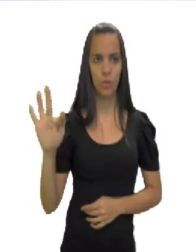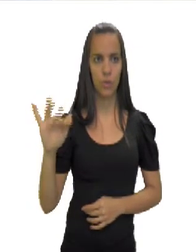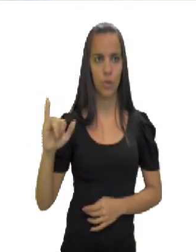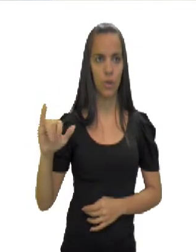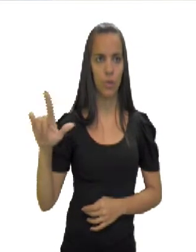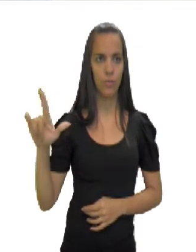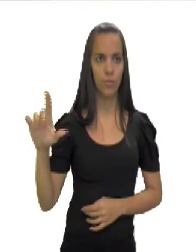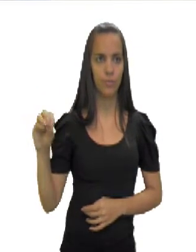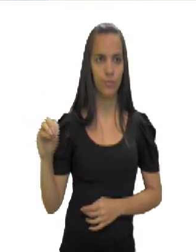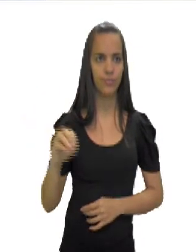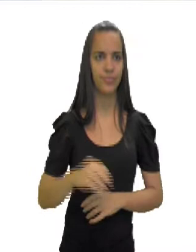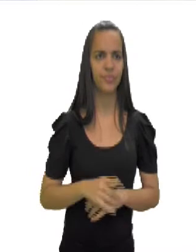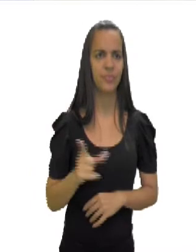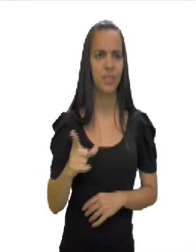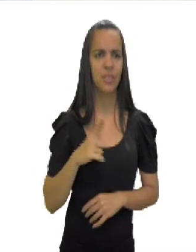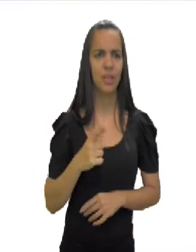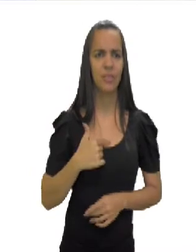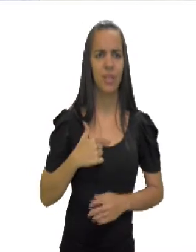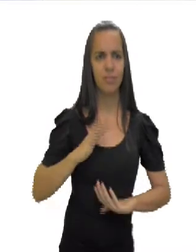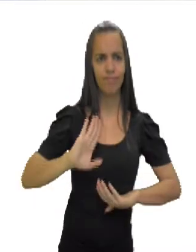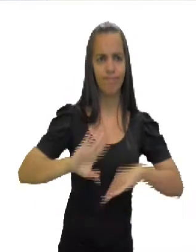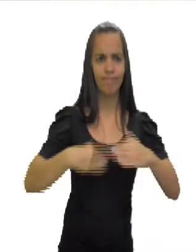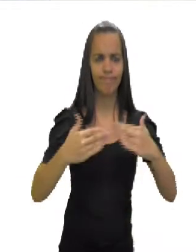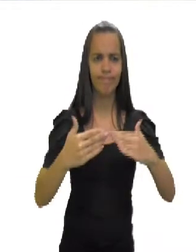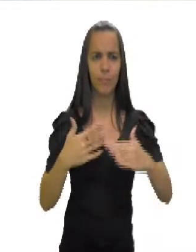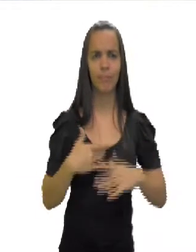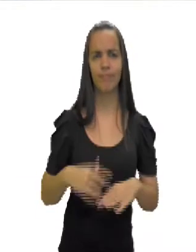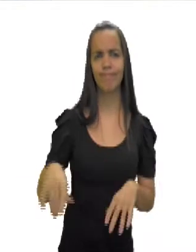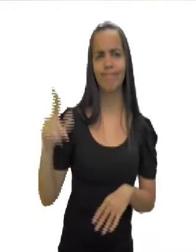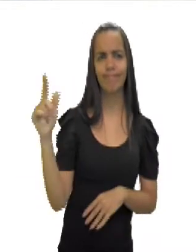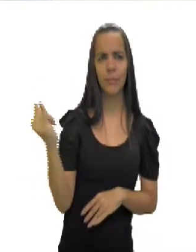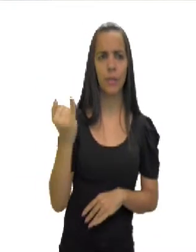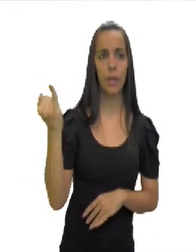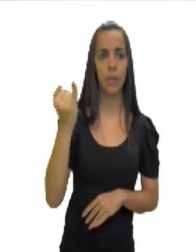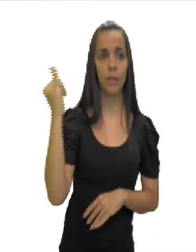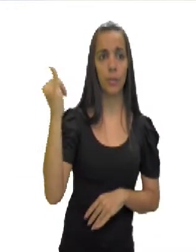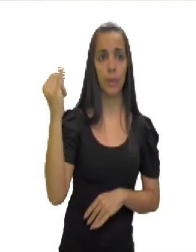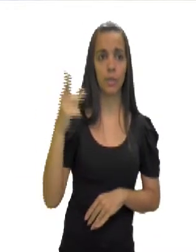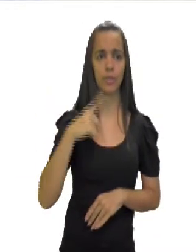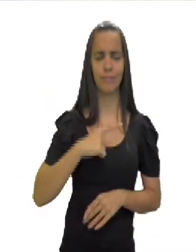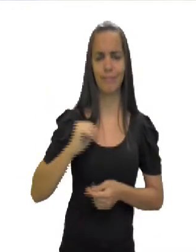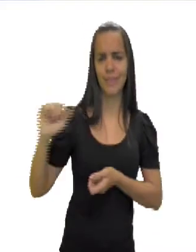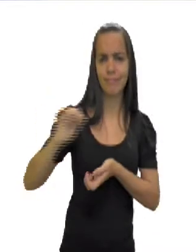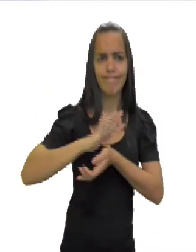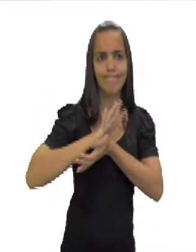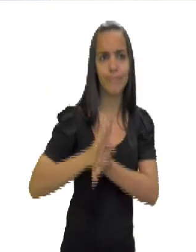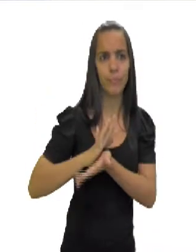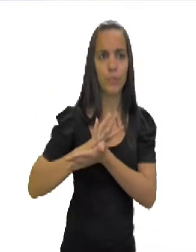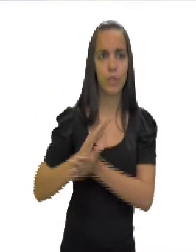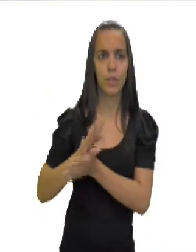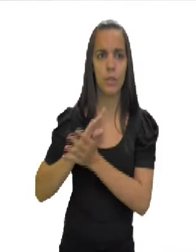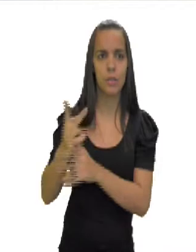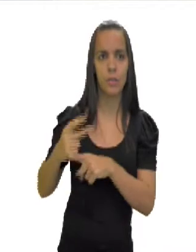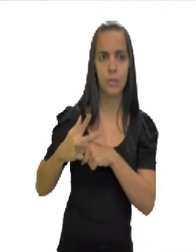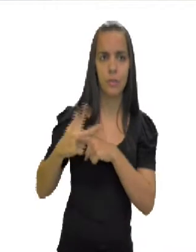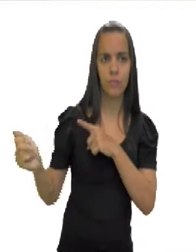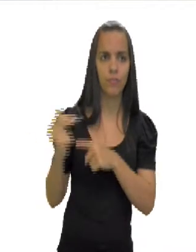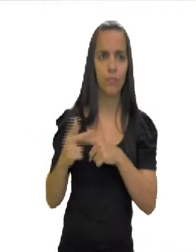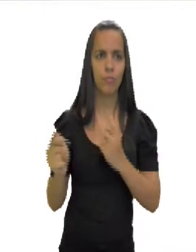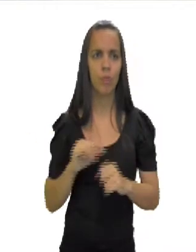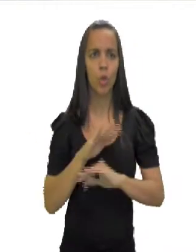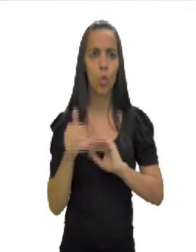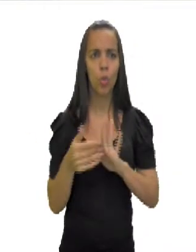Os eosinófilos desempenham um papel importante no combate às bactérias e são fundamentais